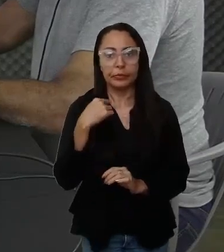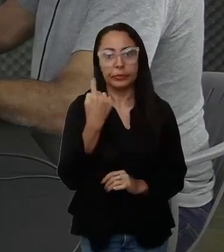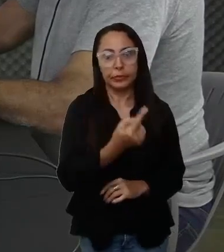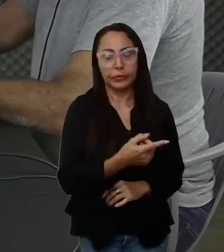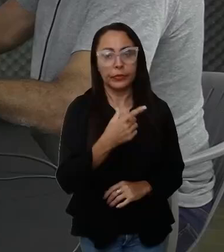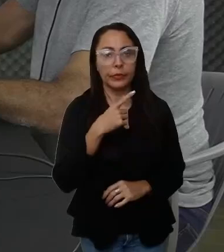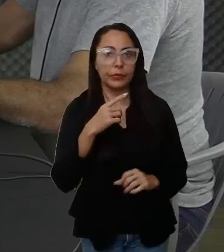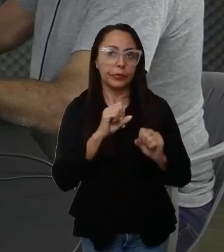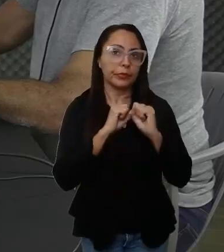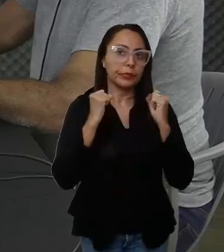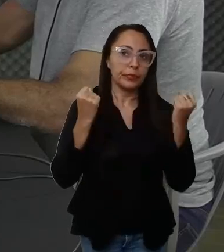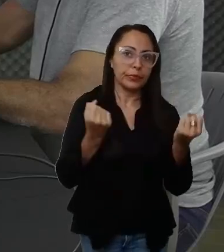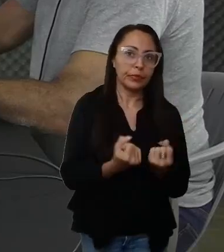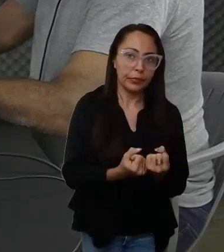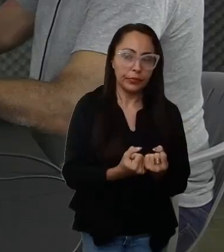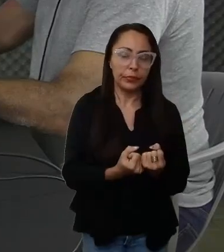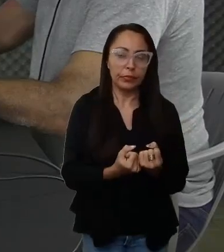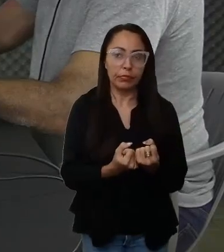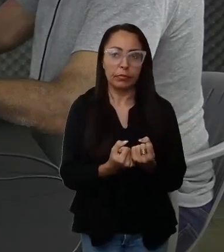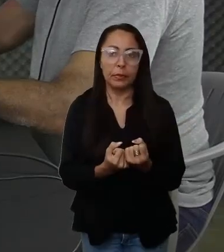uma sociedade que foi